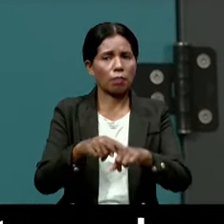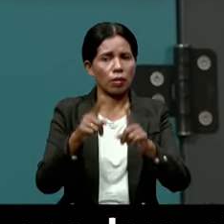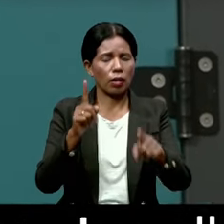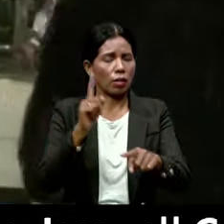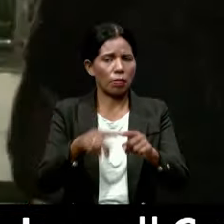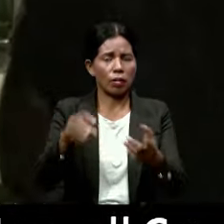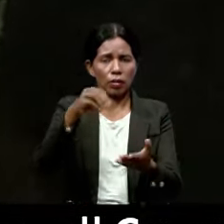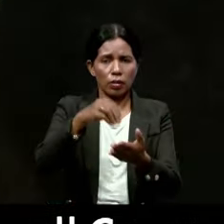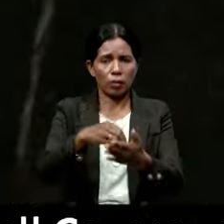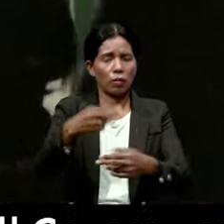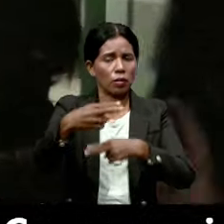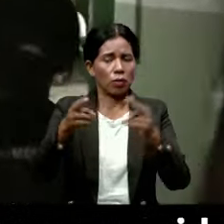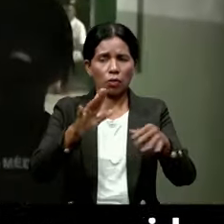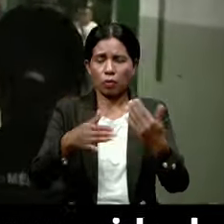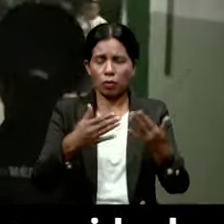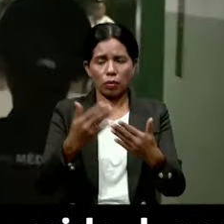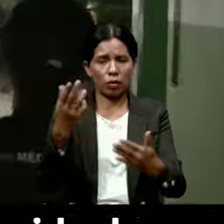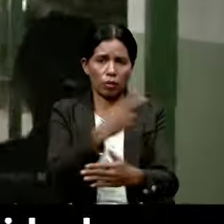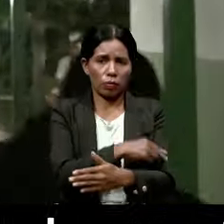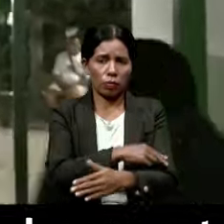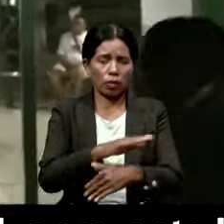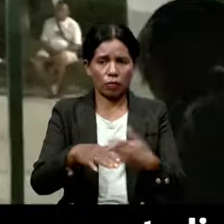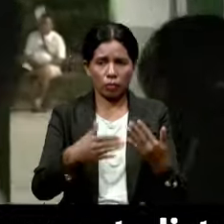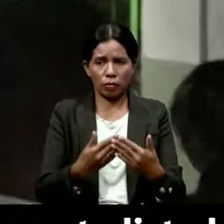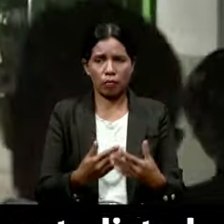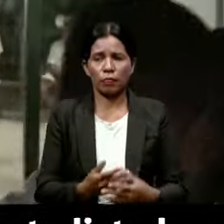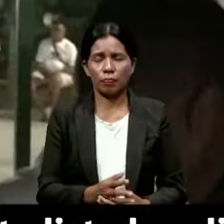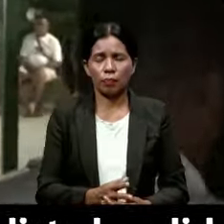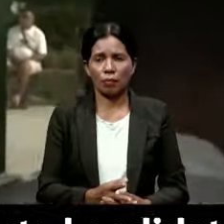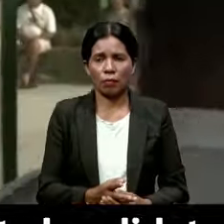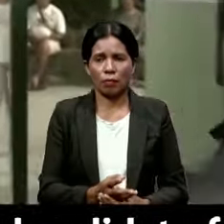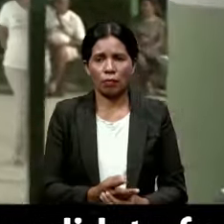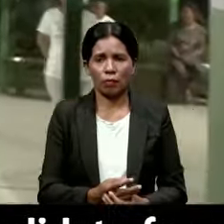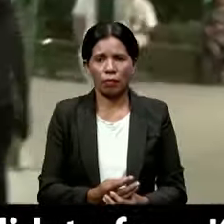kobre basala sirahote hospital Laratomak Adriano Verdial, Zemdo Santos, GMN.